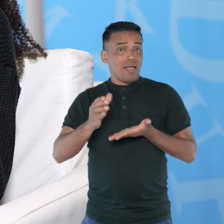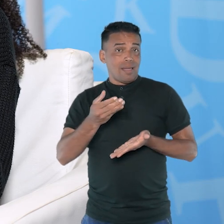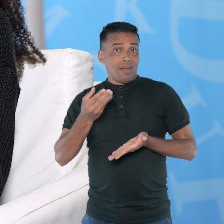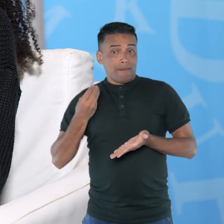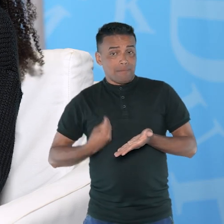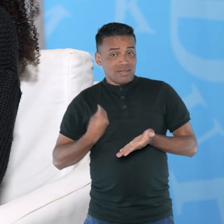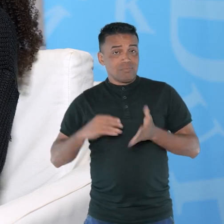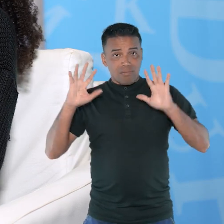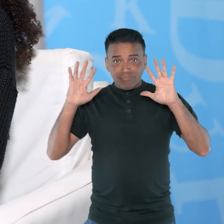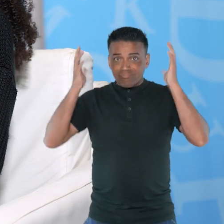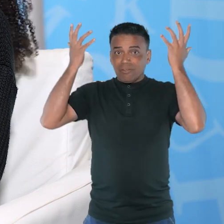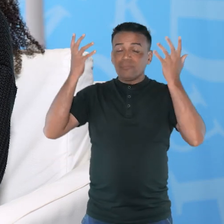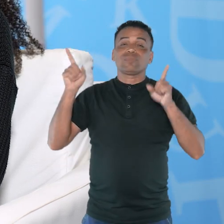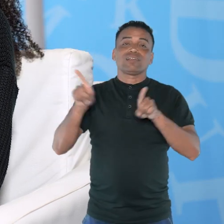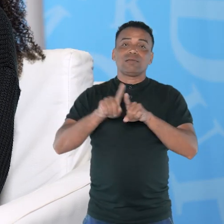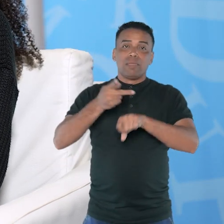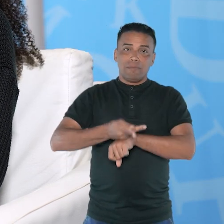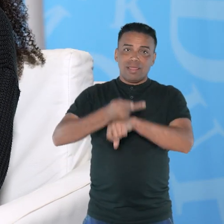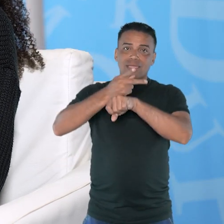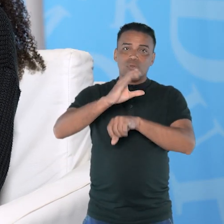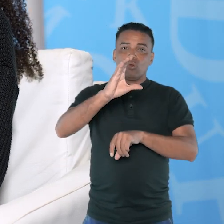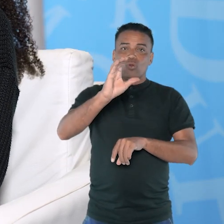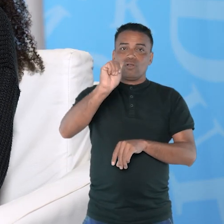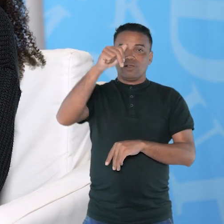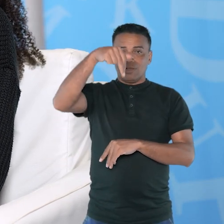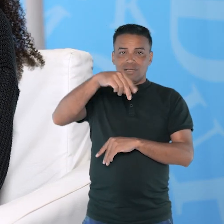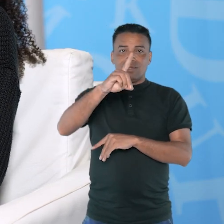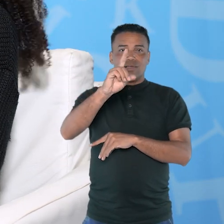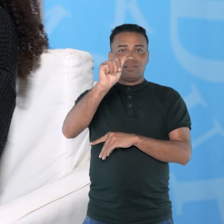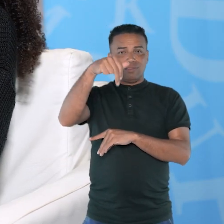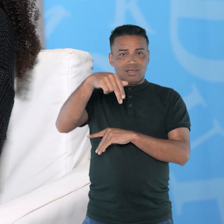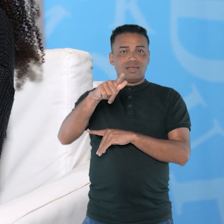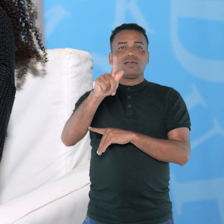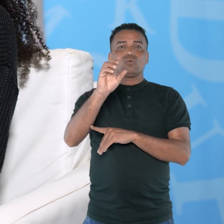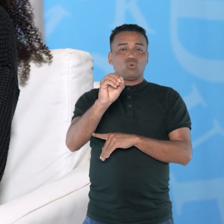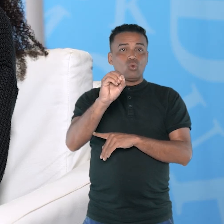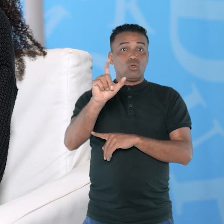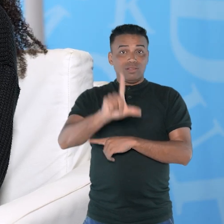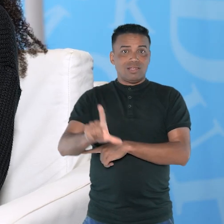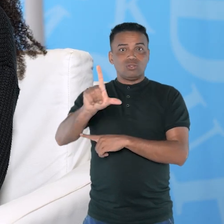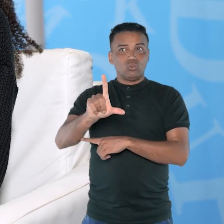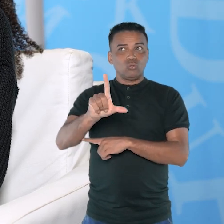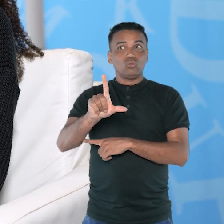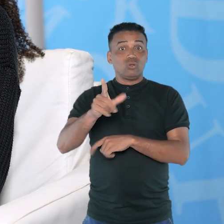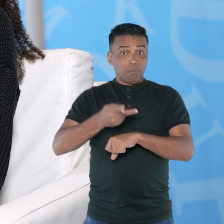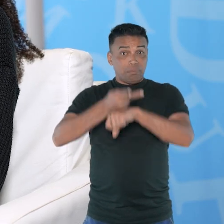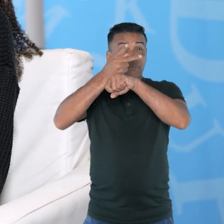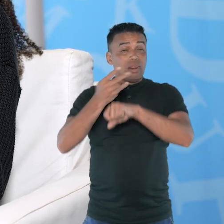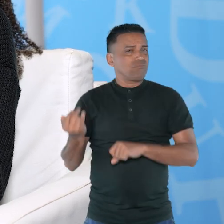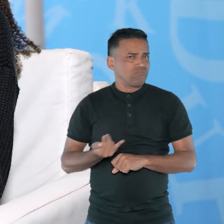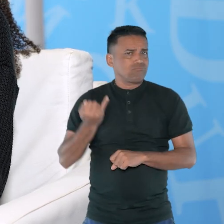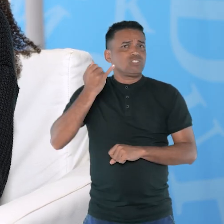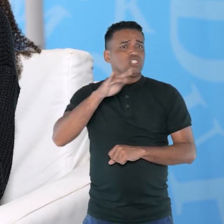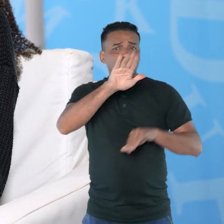também tem o Prêmio Candango de Literatura, que é um prêmio que os prêmios são muito importantes também, né? Porque aí chama as pessoas têm